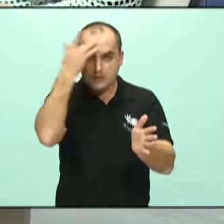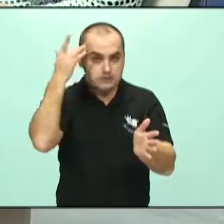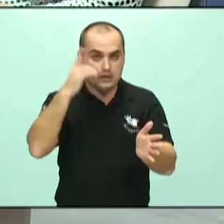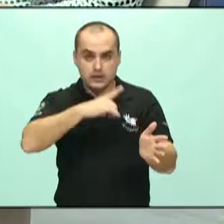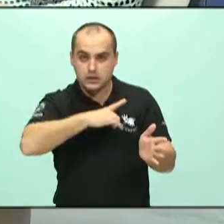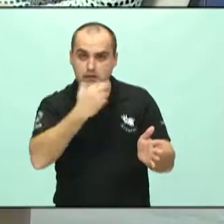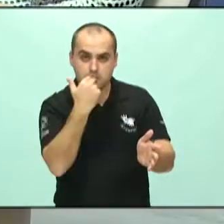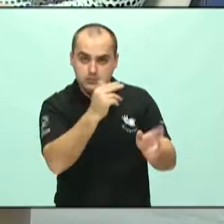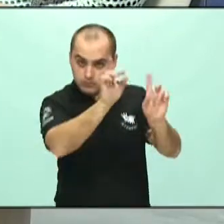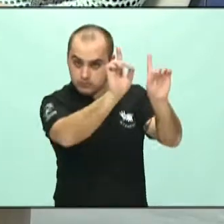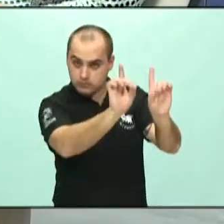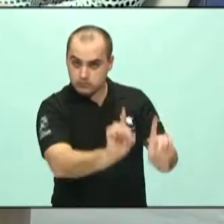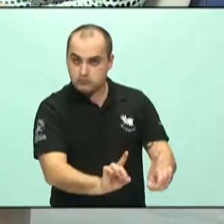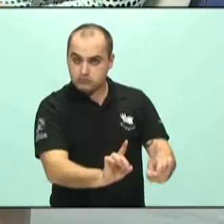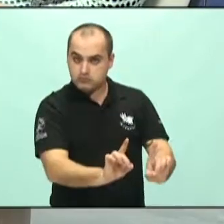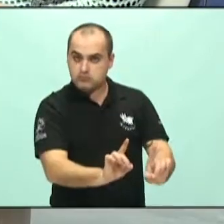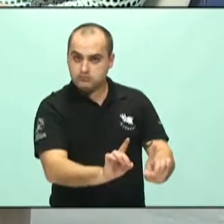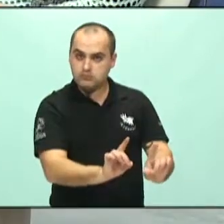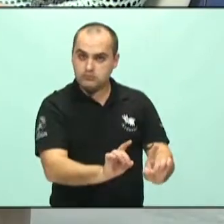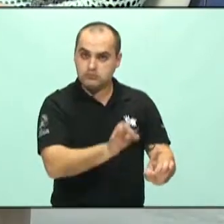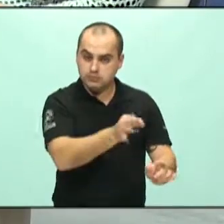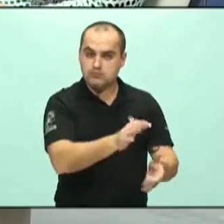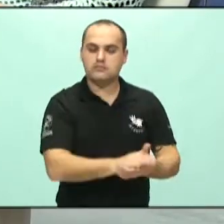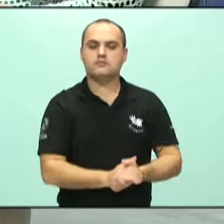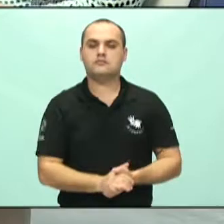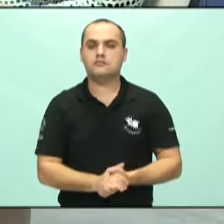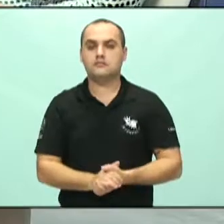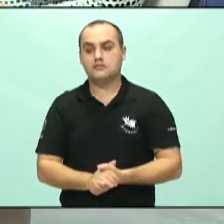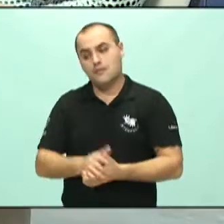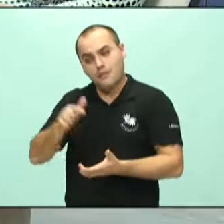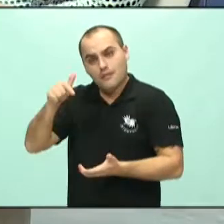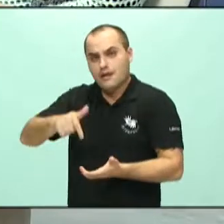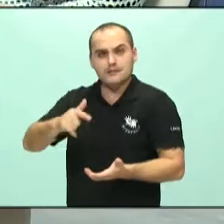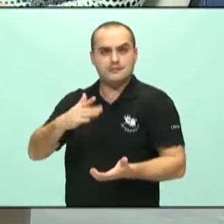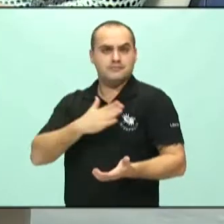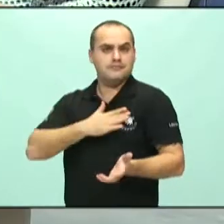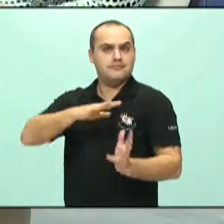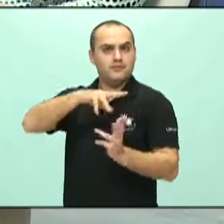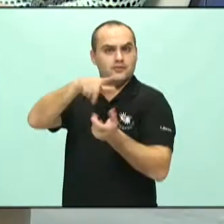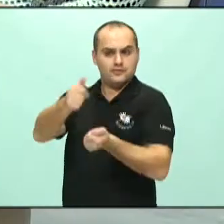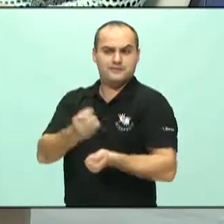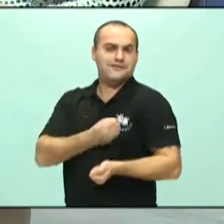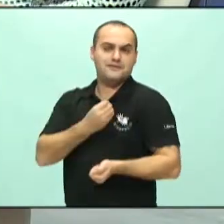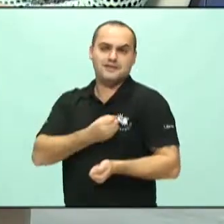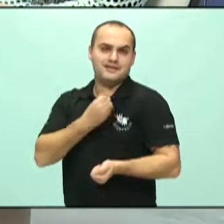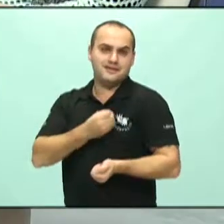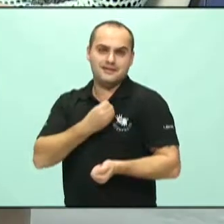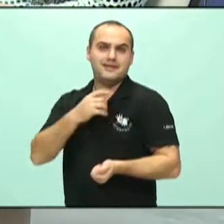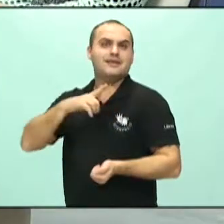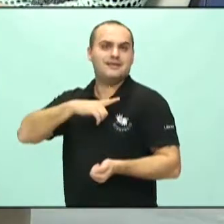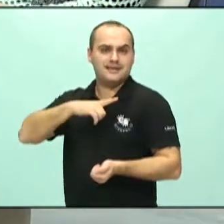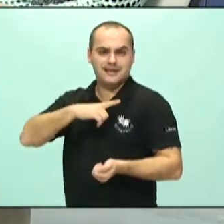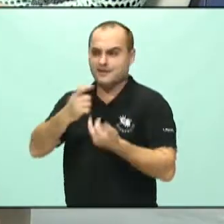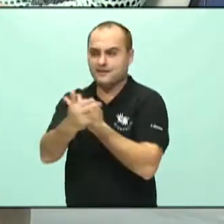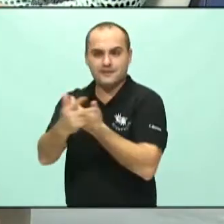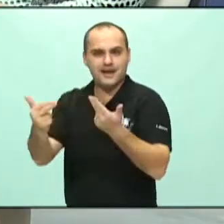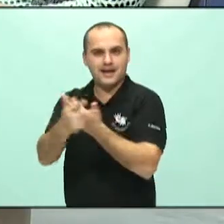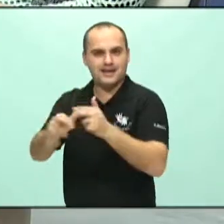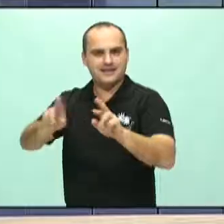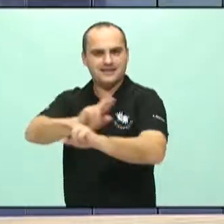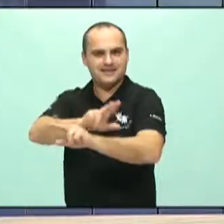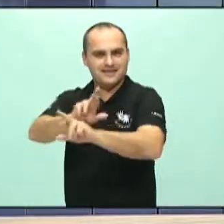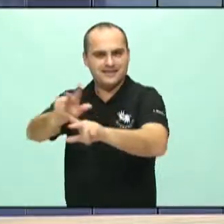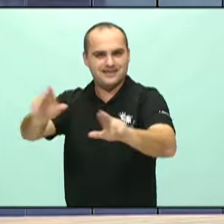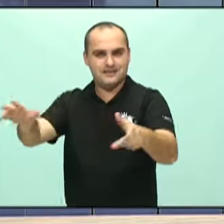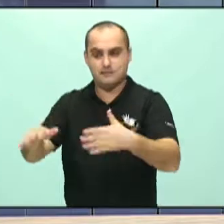de limitação, de... Porque esse é o mundo que a gente vive, né? O mundo que a gente vive é um mundo de diferença. Os nossos filhos